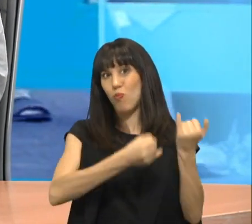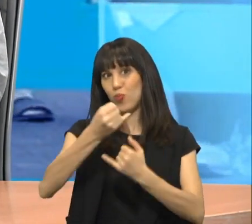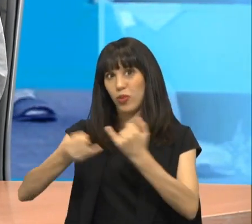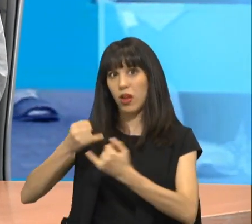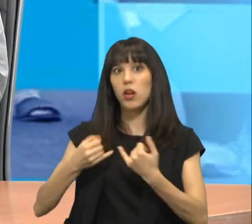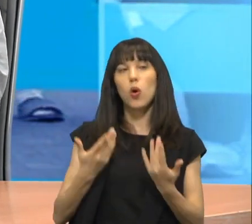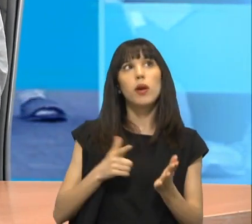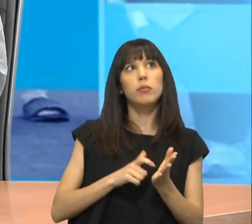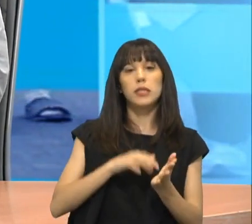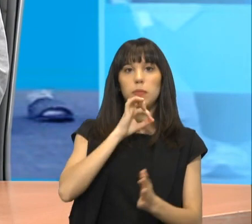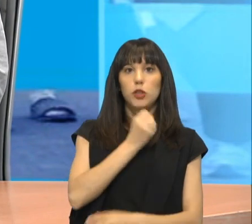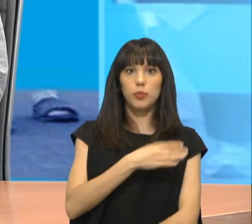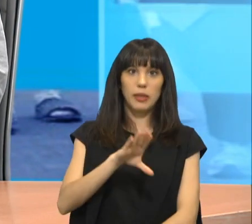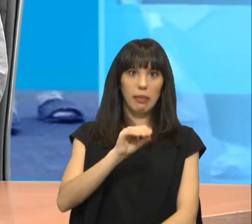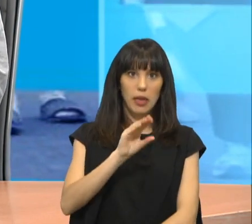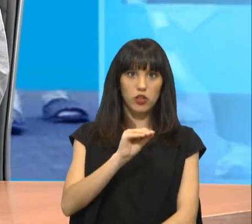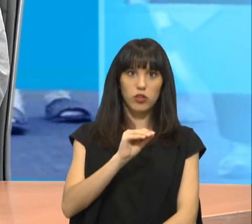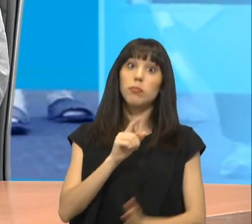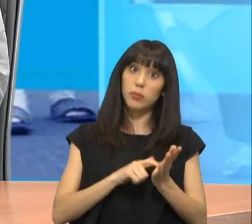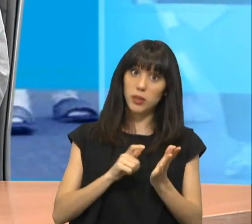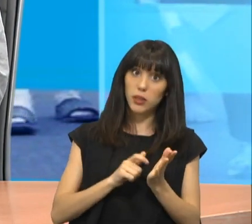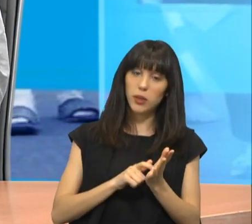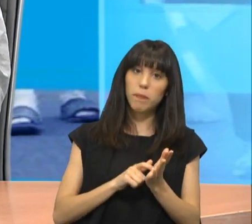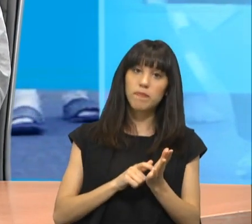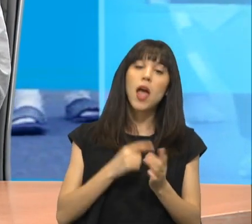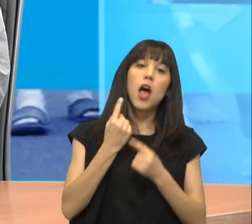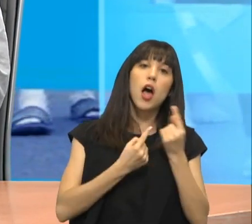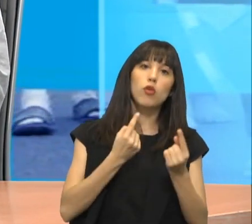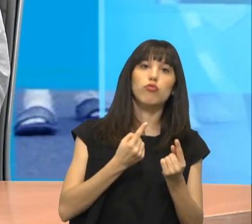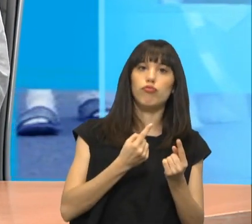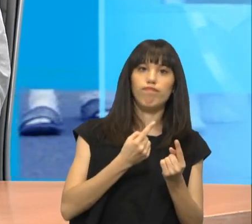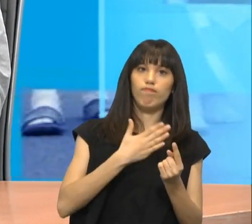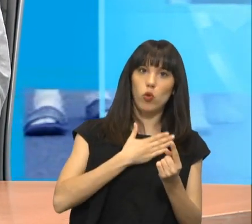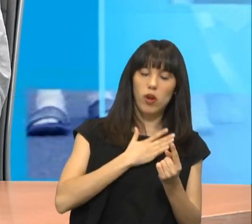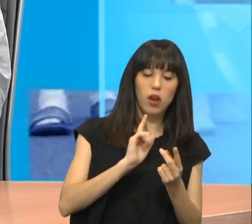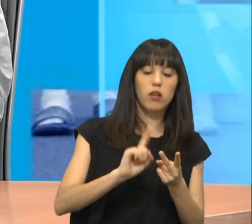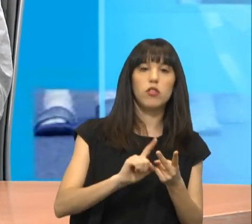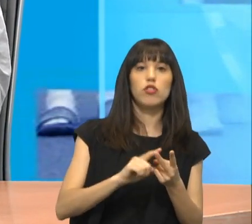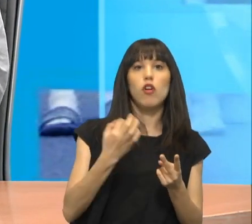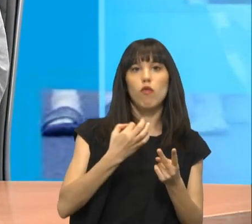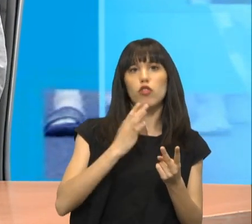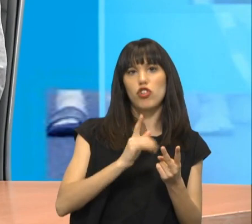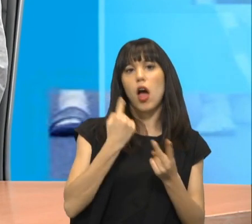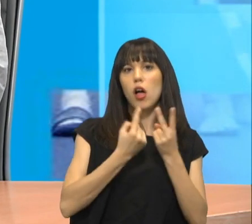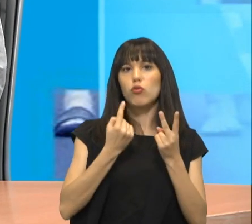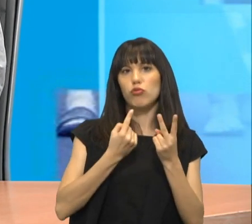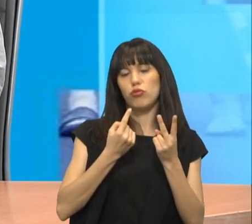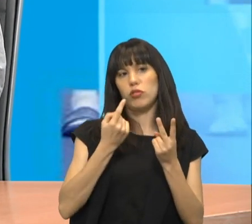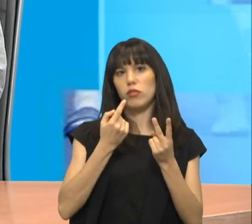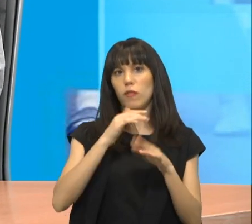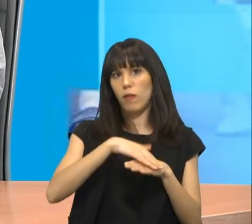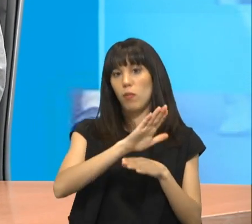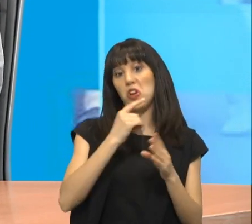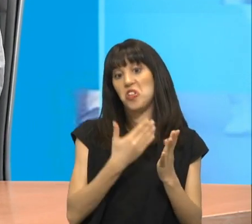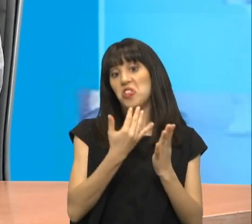10 bispos, entre aqueles que já renunciaram, as 7 vacantes que já existem e aqueles que até ao